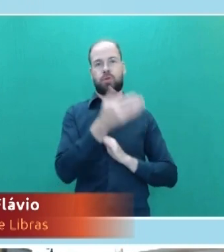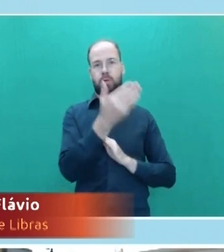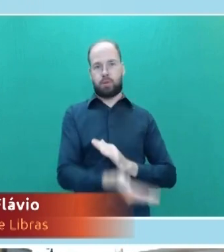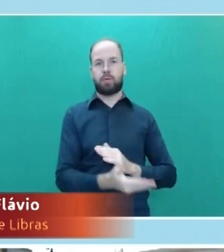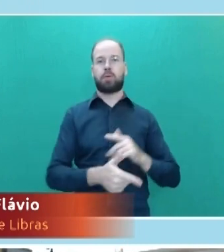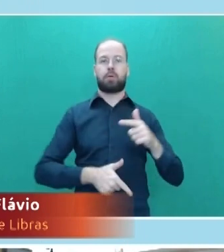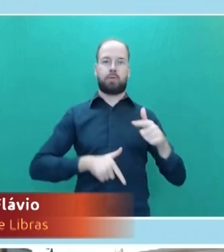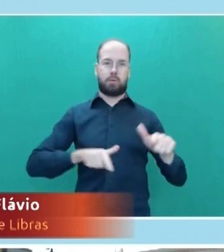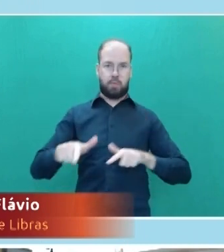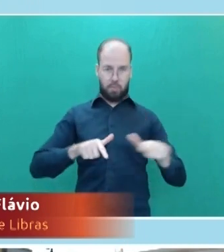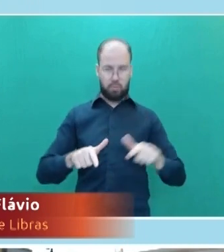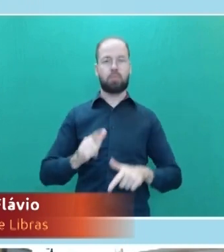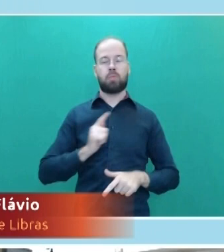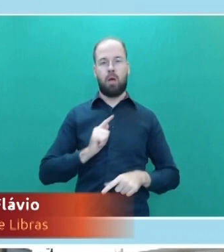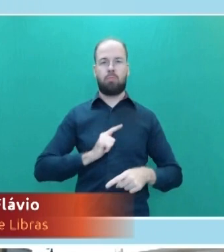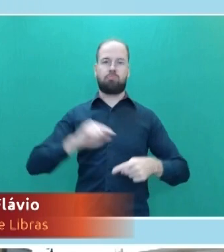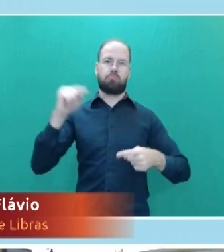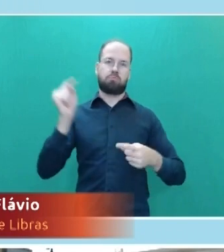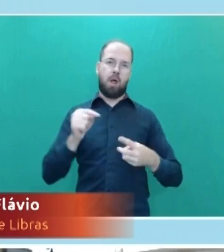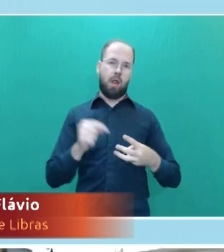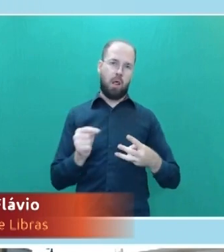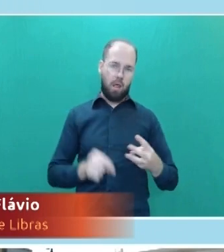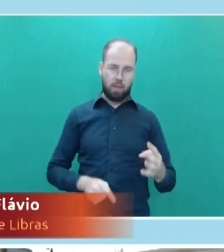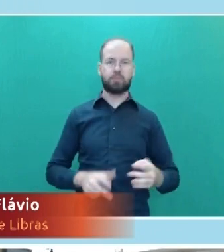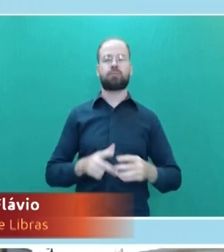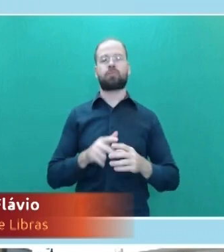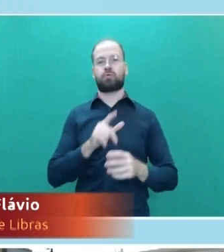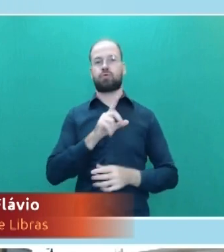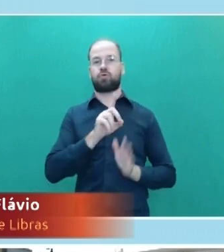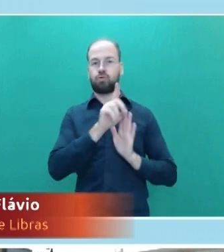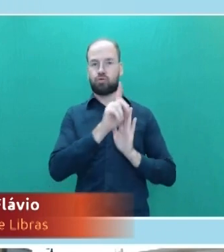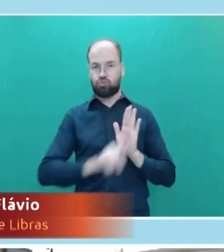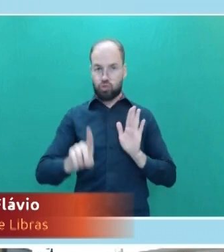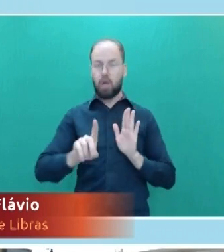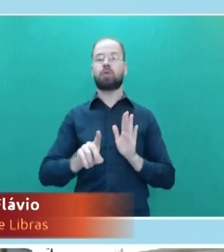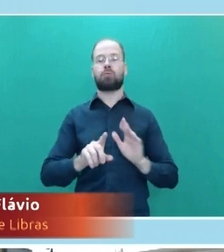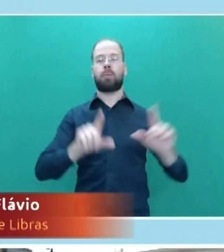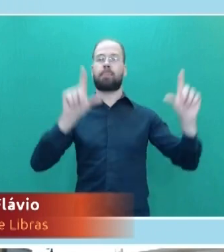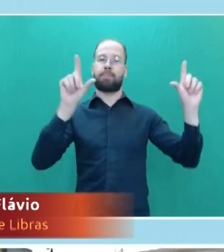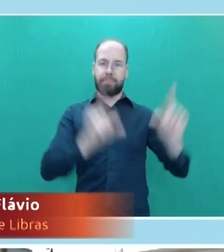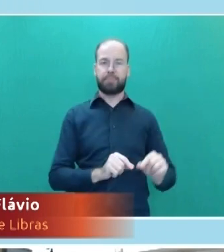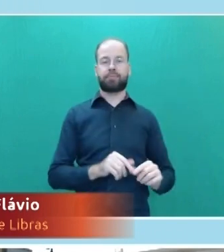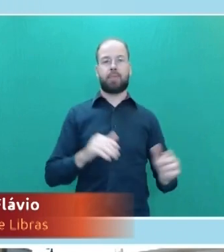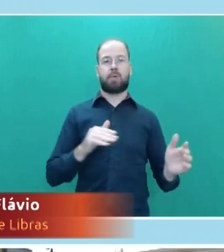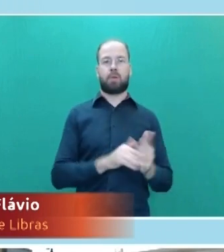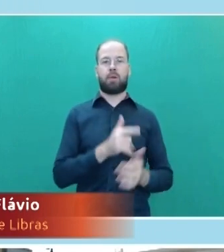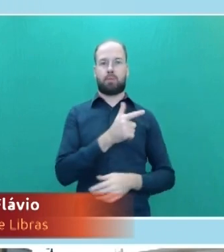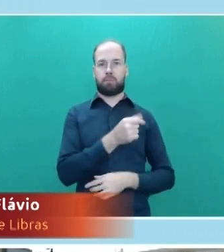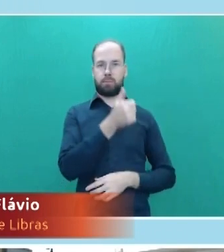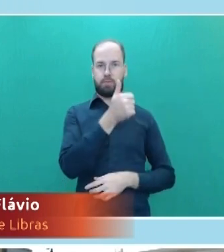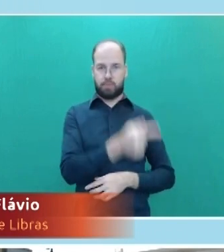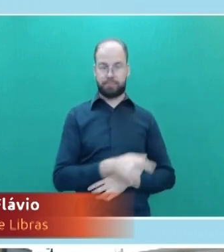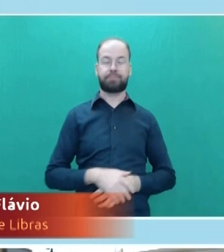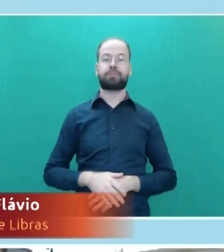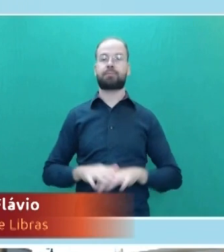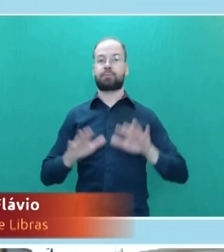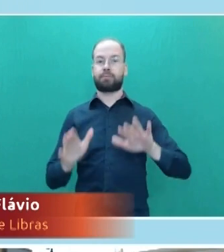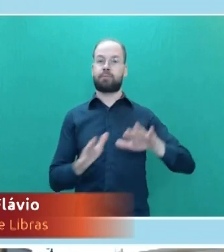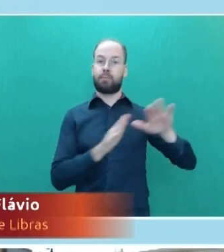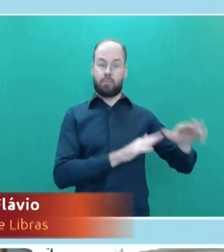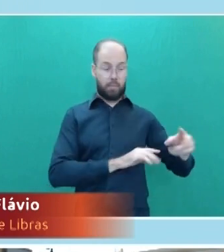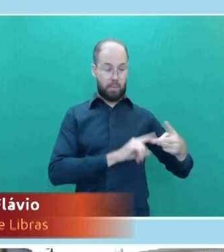aqui inúmeros direitos que foram retirados do trabalhador ao final de 2017. Do ponto de vista do processo de